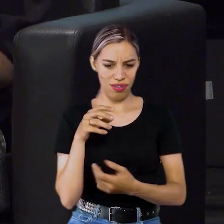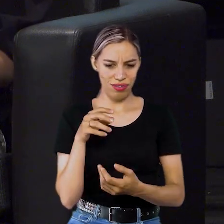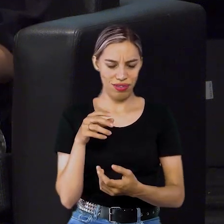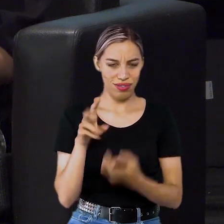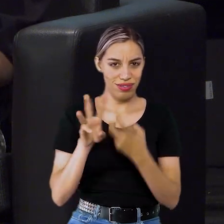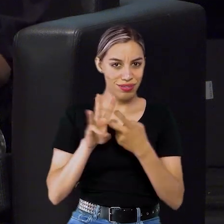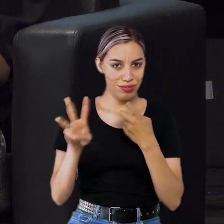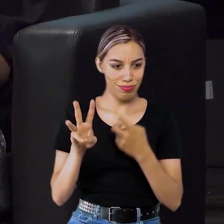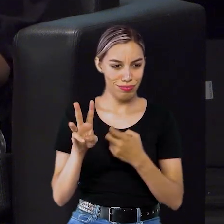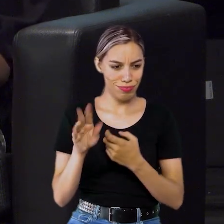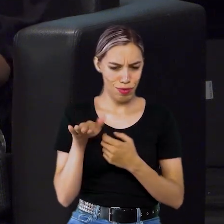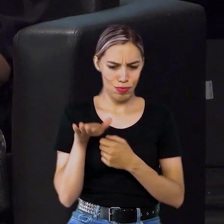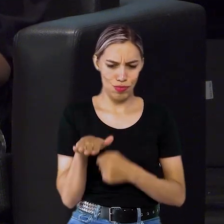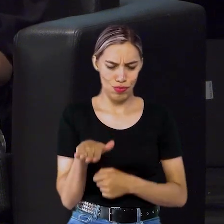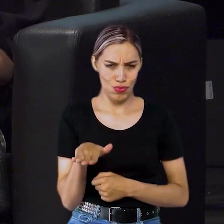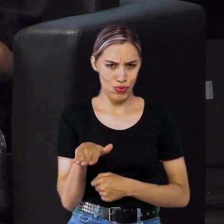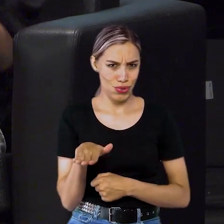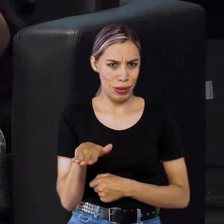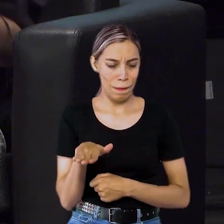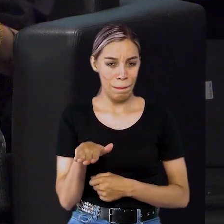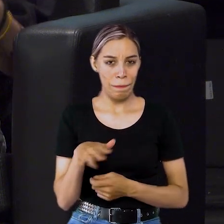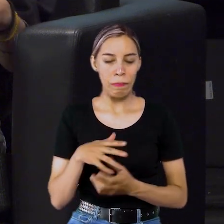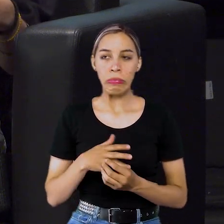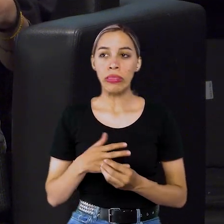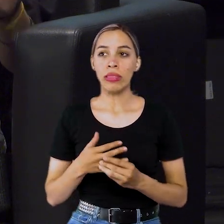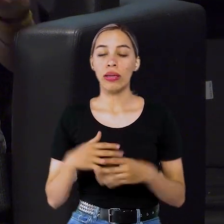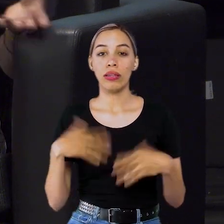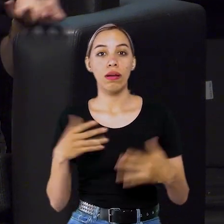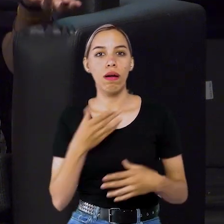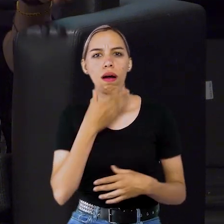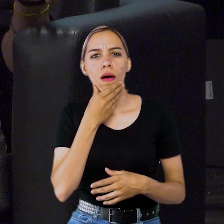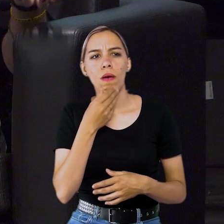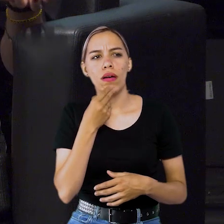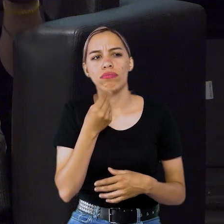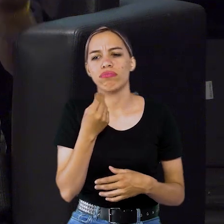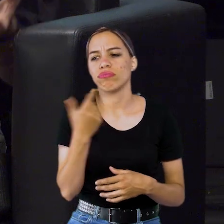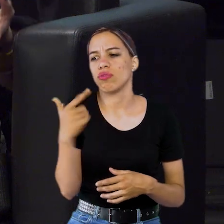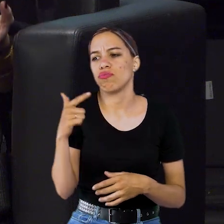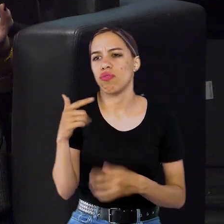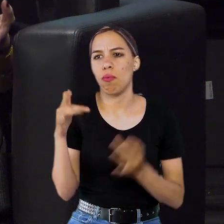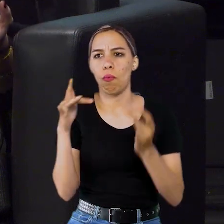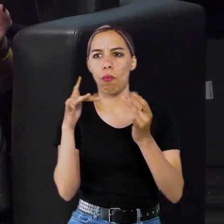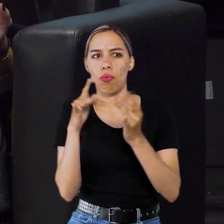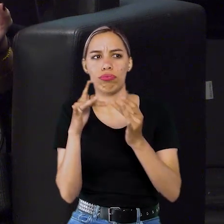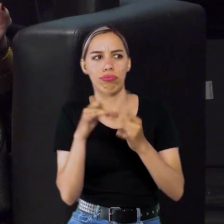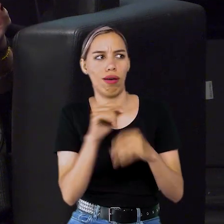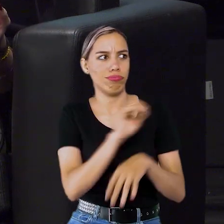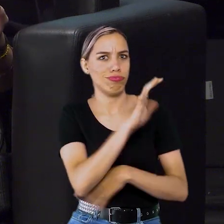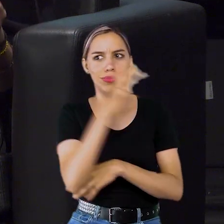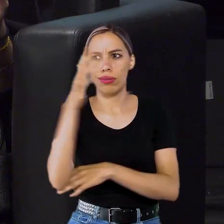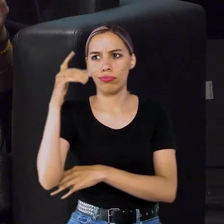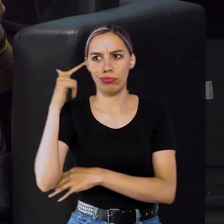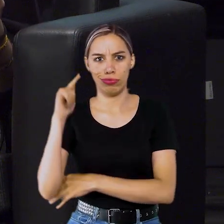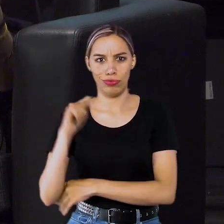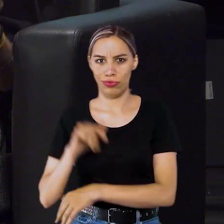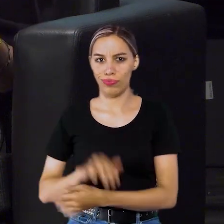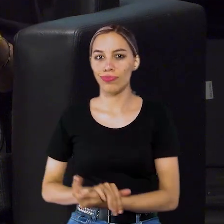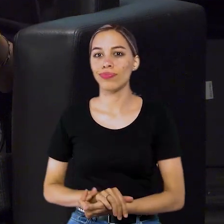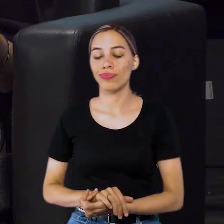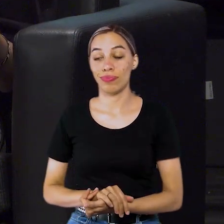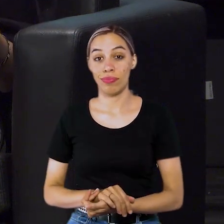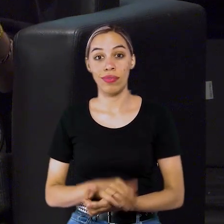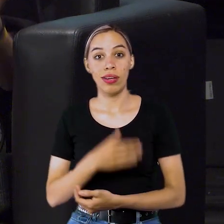Não são muito grandes. E era um homem que não tinha esse contato com a floresta que nós temos, né? Então,